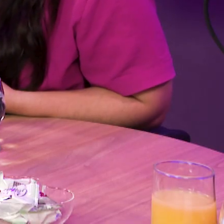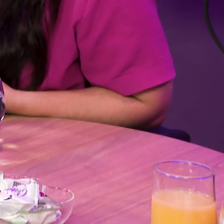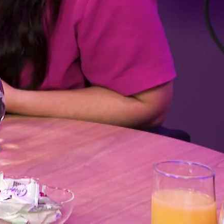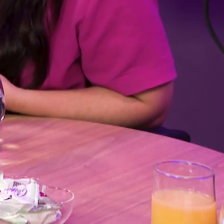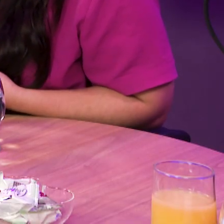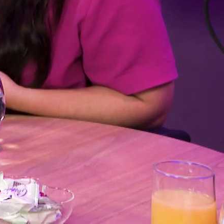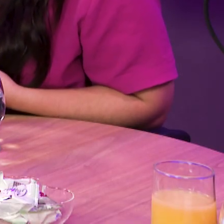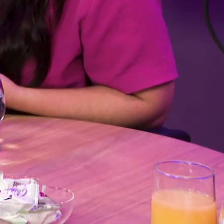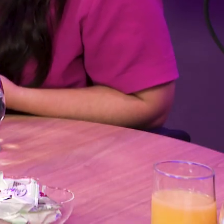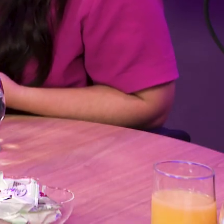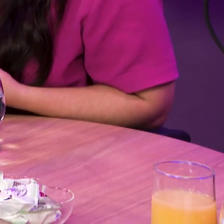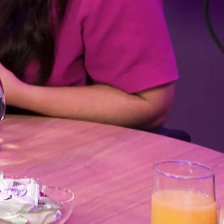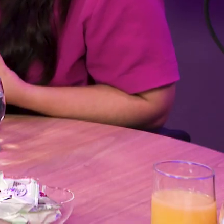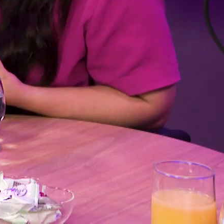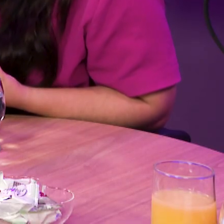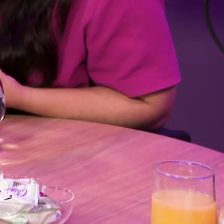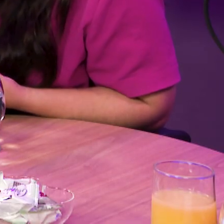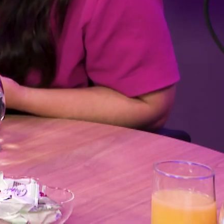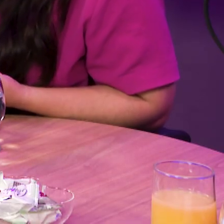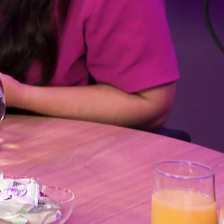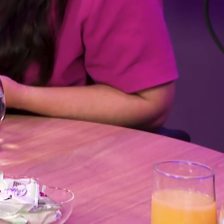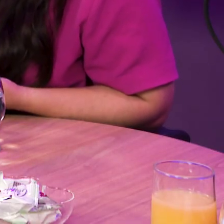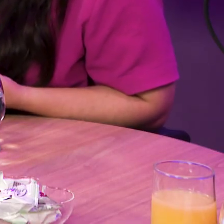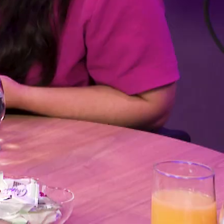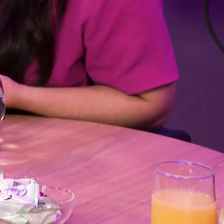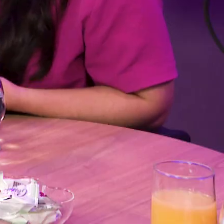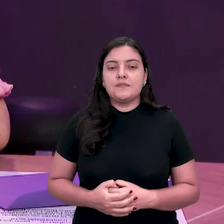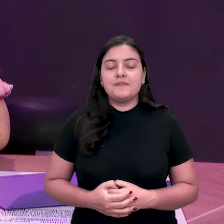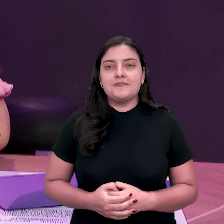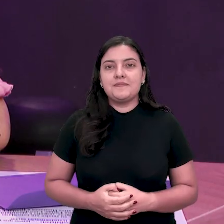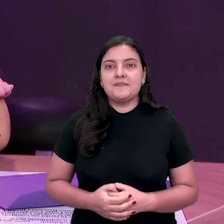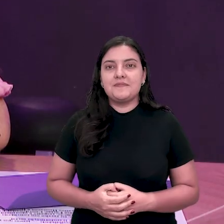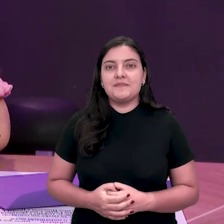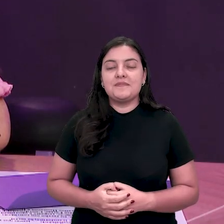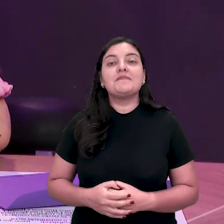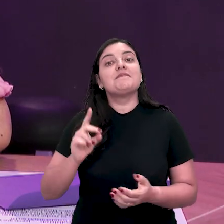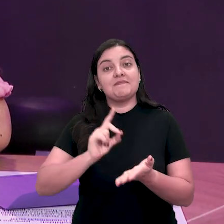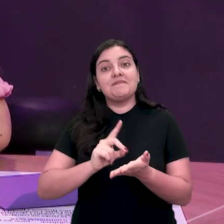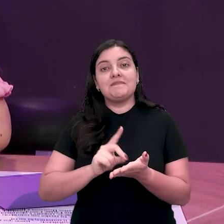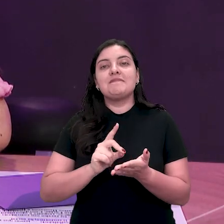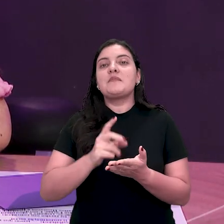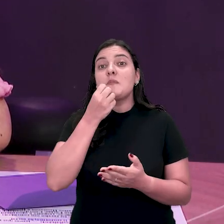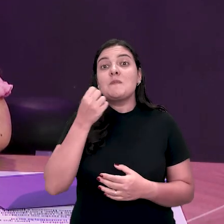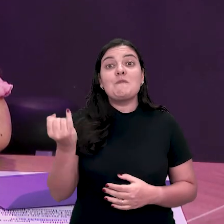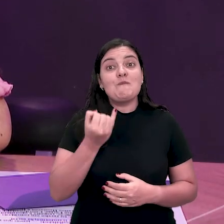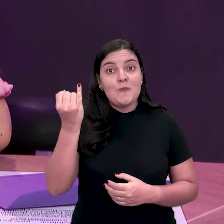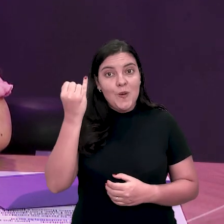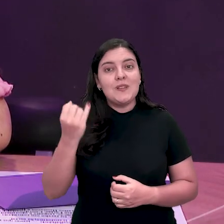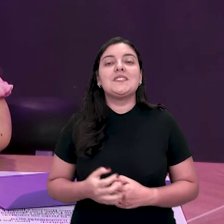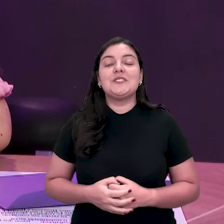articulação política. Então, tanto para eles quanto para as crianças. Verdade. É muito importante.